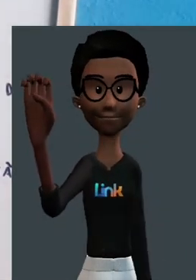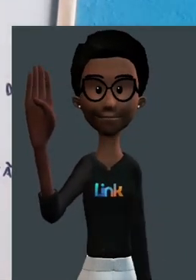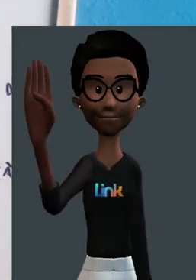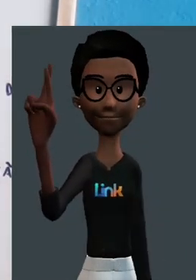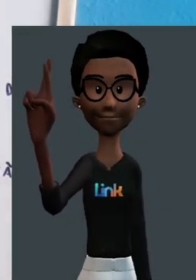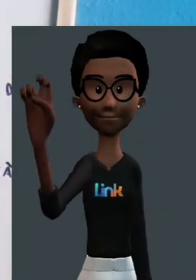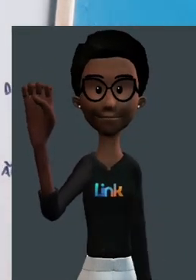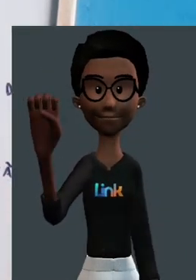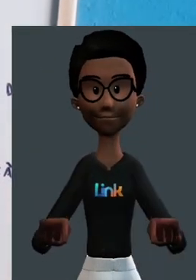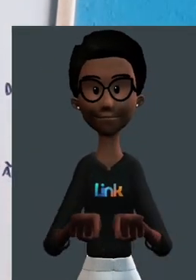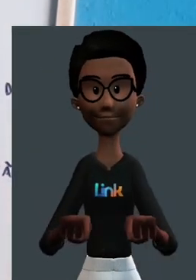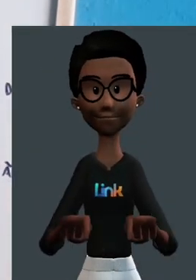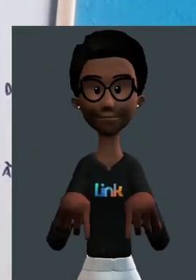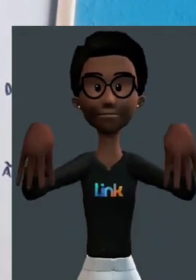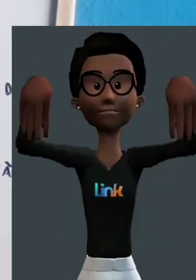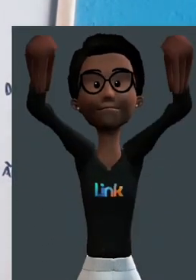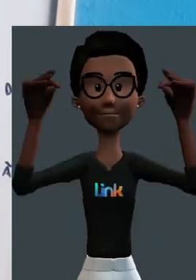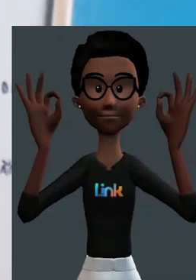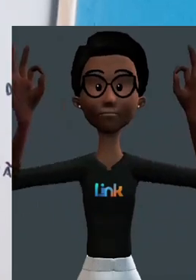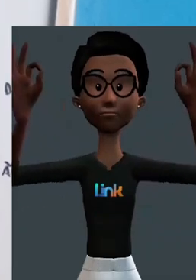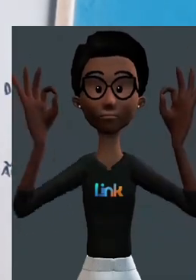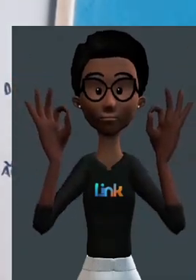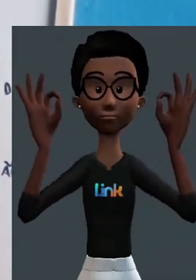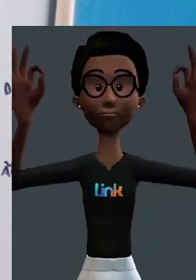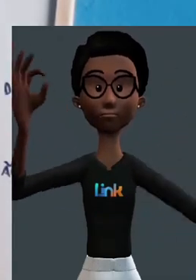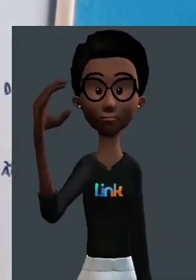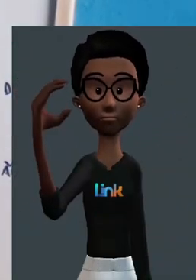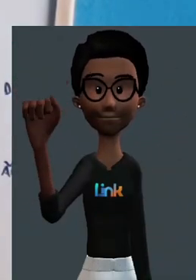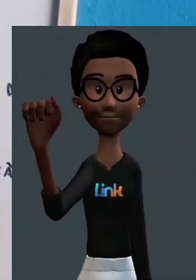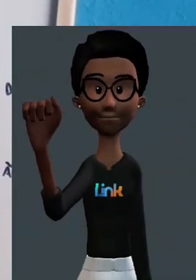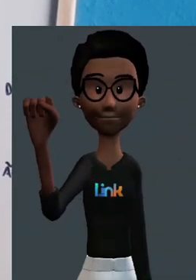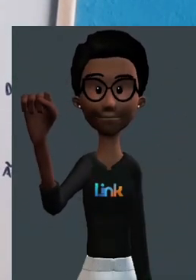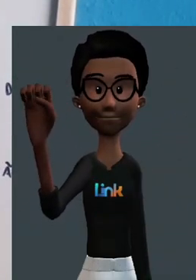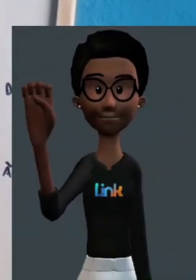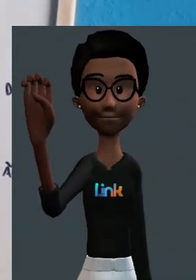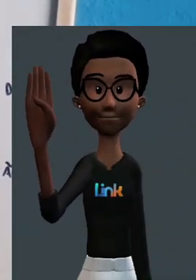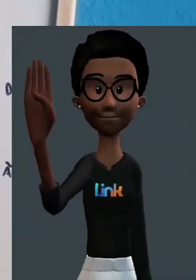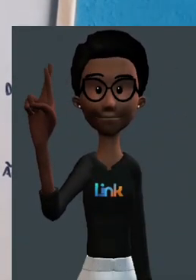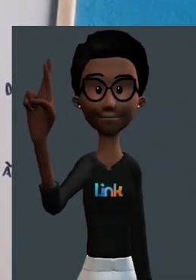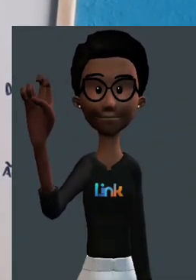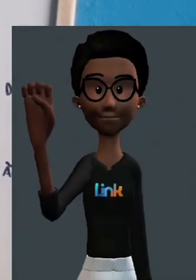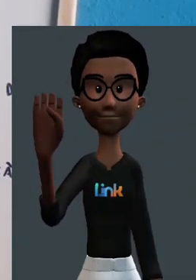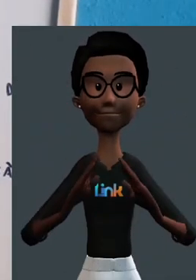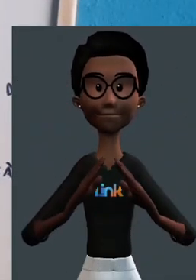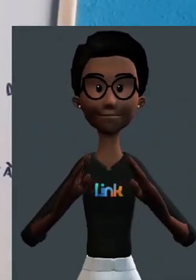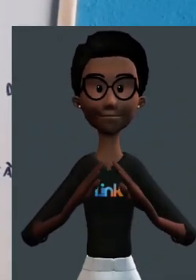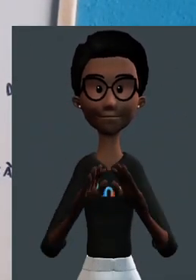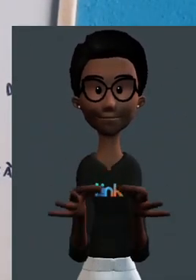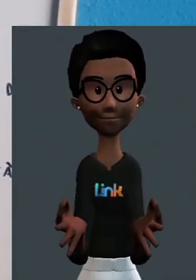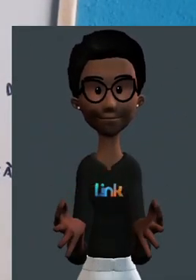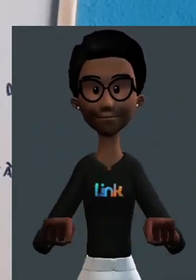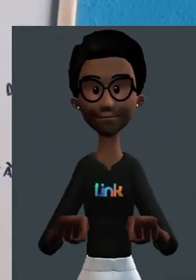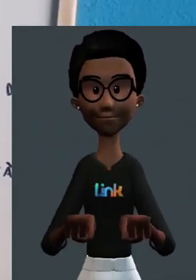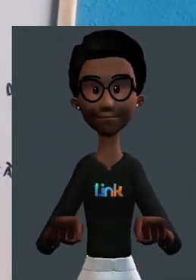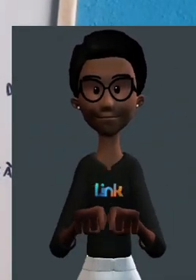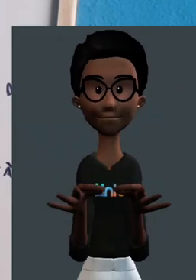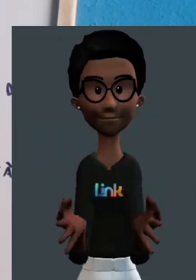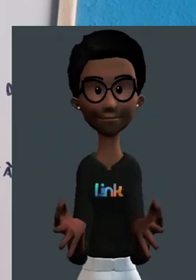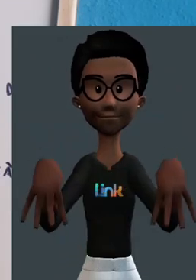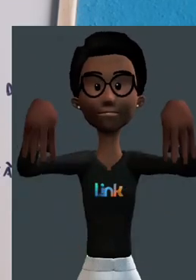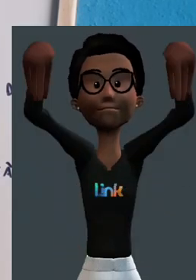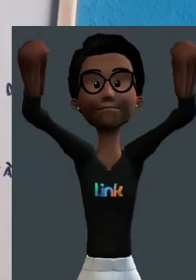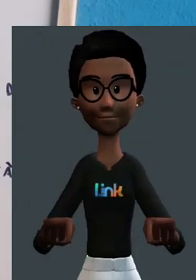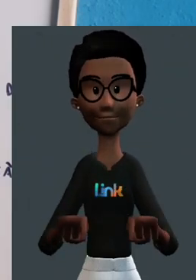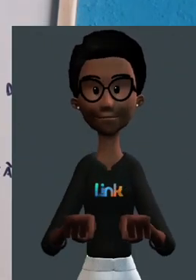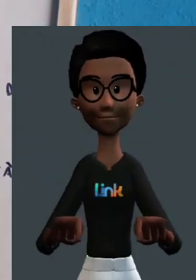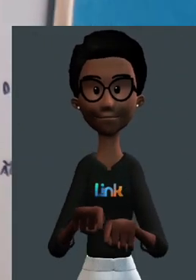aqui é entre casebre e mansão. Casebre, que seria uma casa pequena, simples e humilde, e mansão, que é